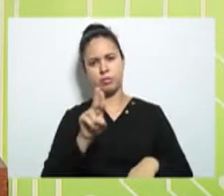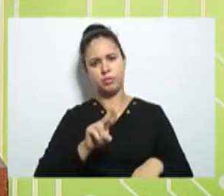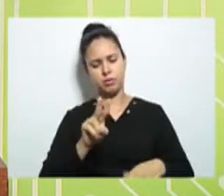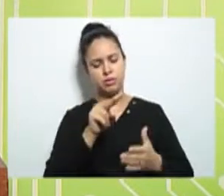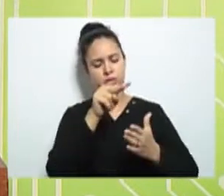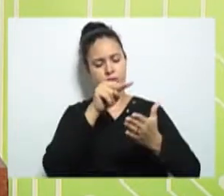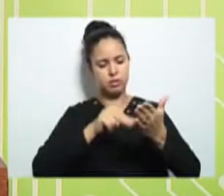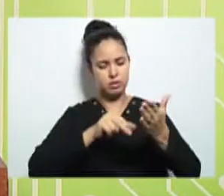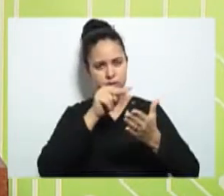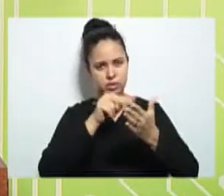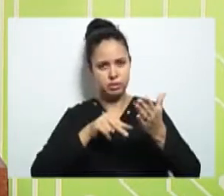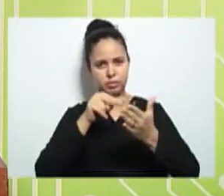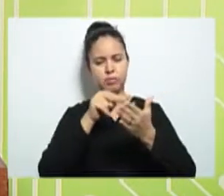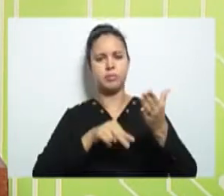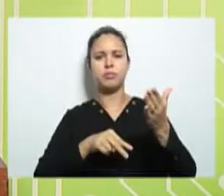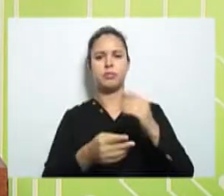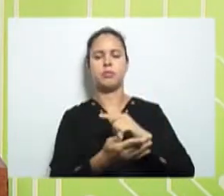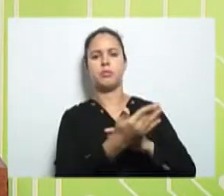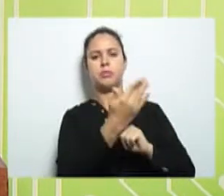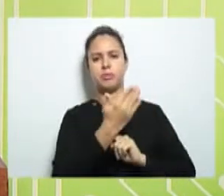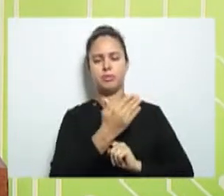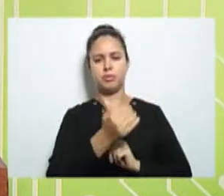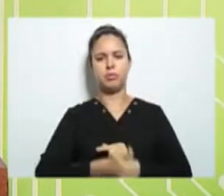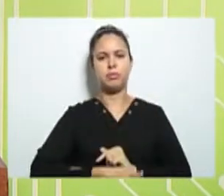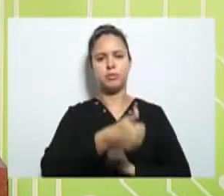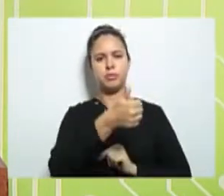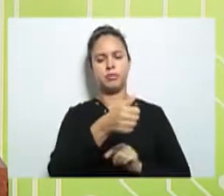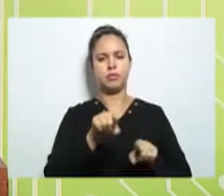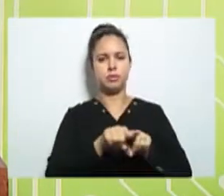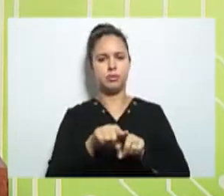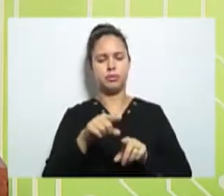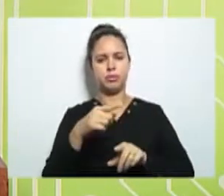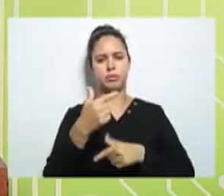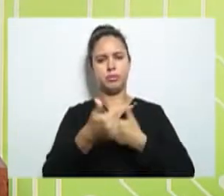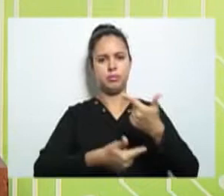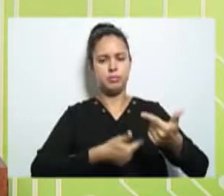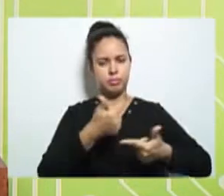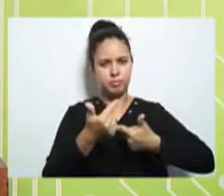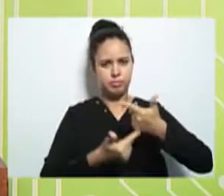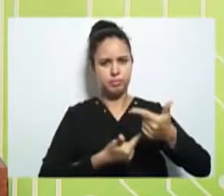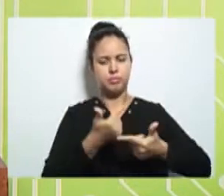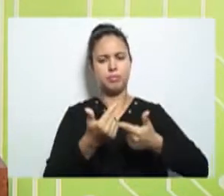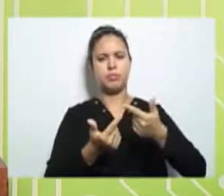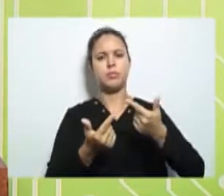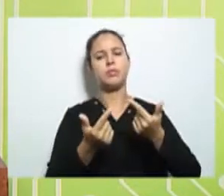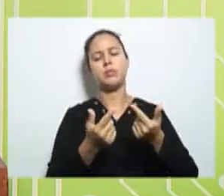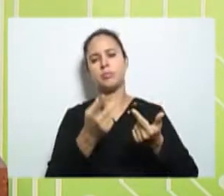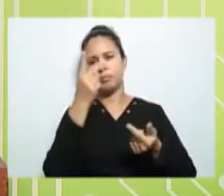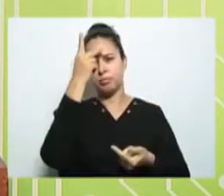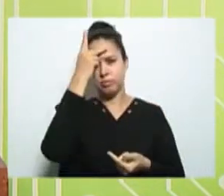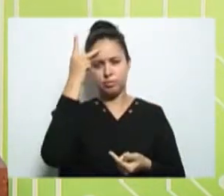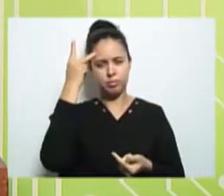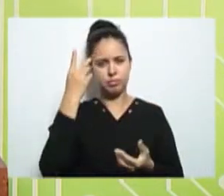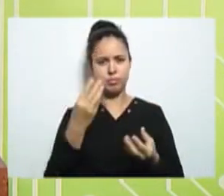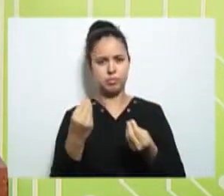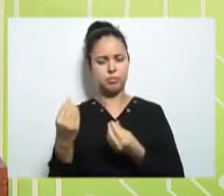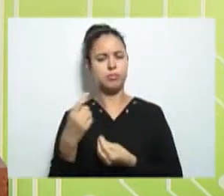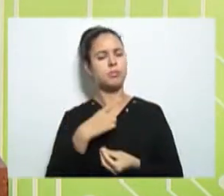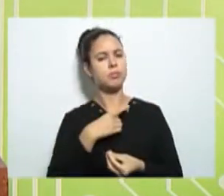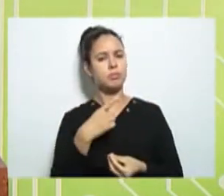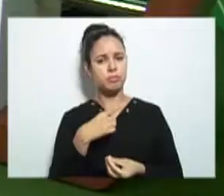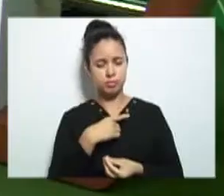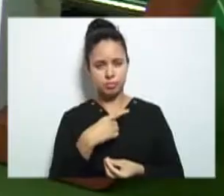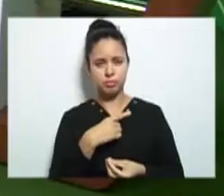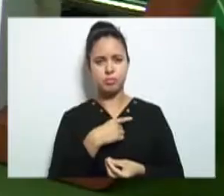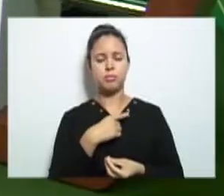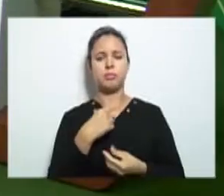leitura, tá? Ele te dá mais conforto. Também para você trabalhar, você pode ver muita gente usando o tablet em restaurante, chega